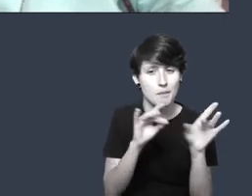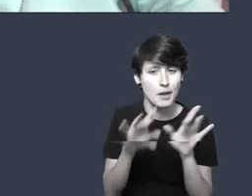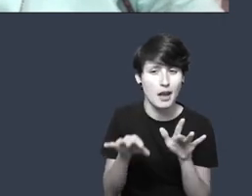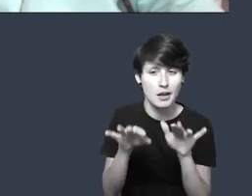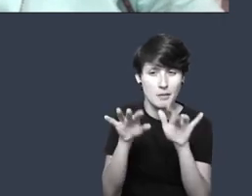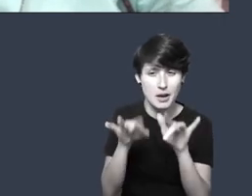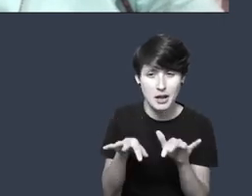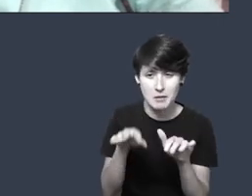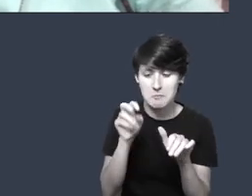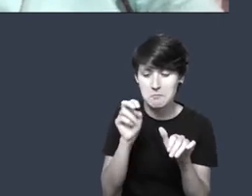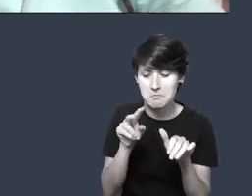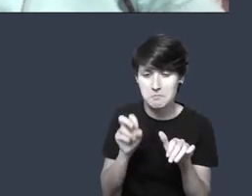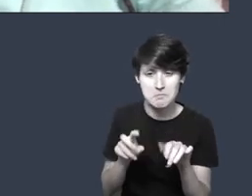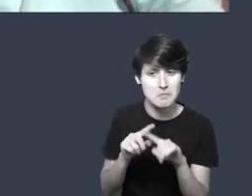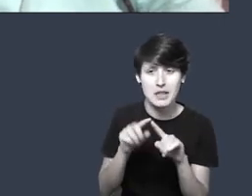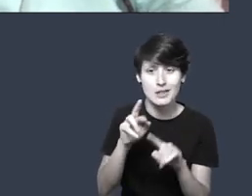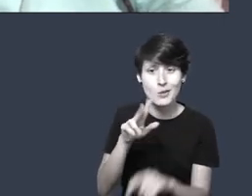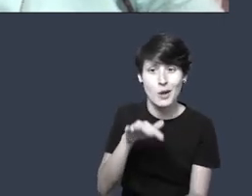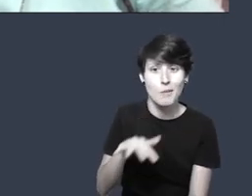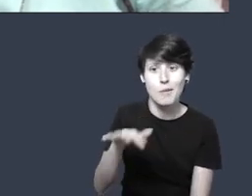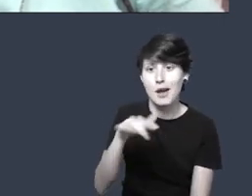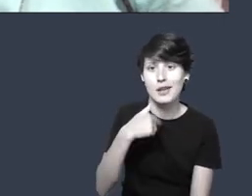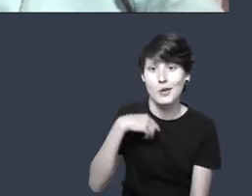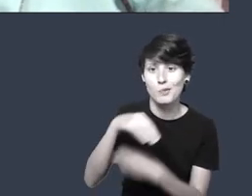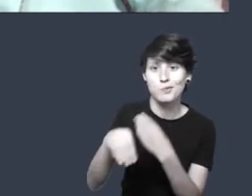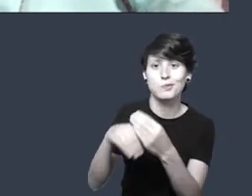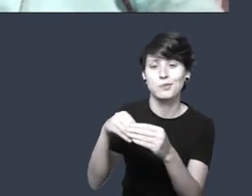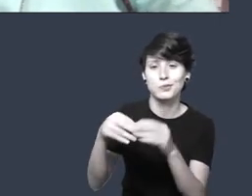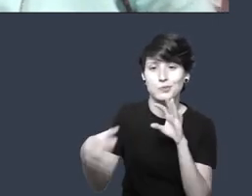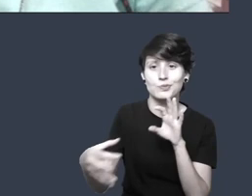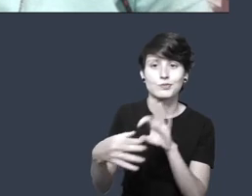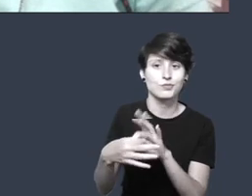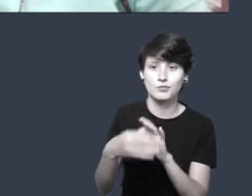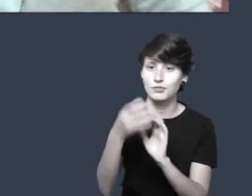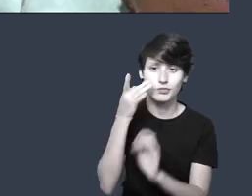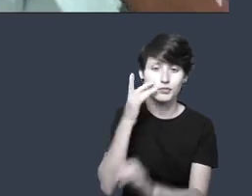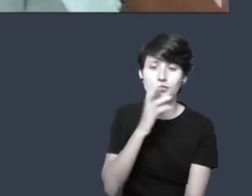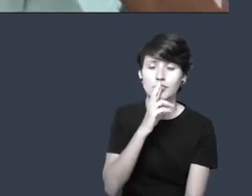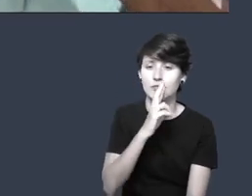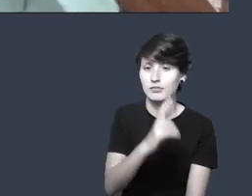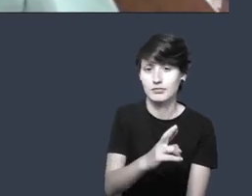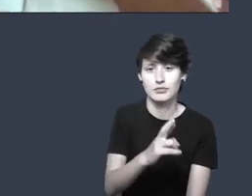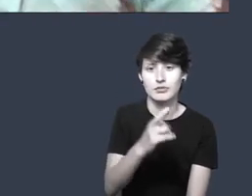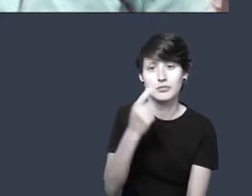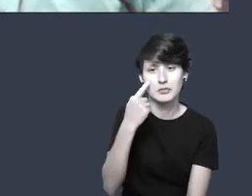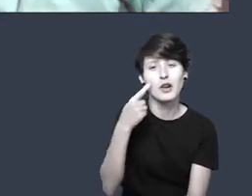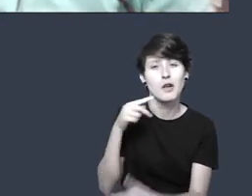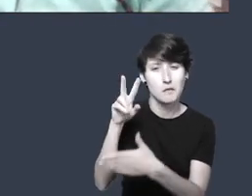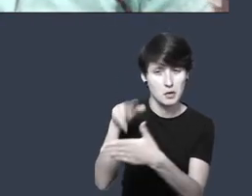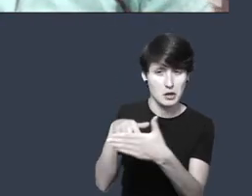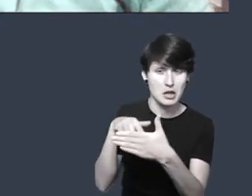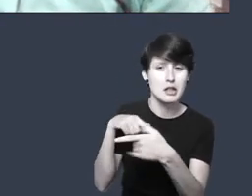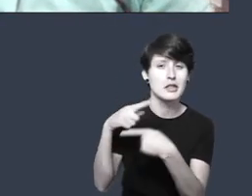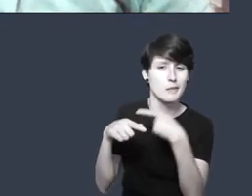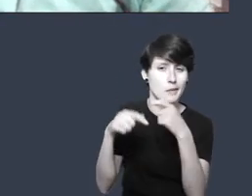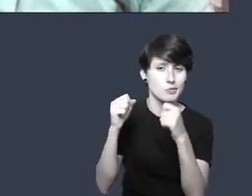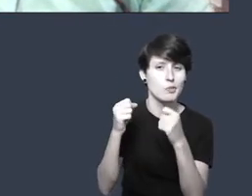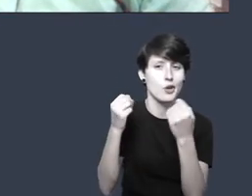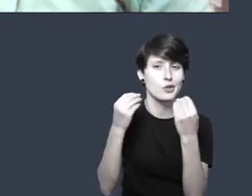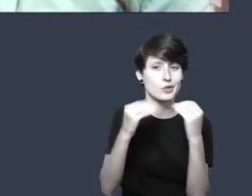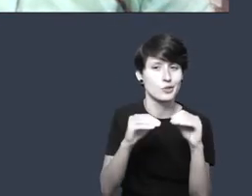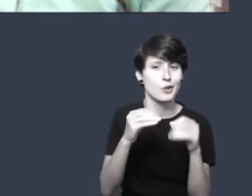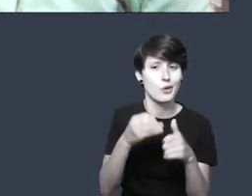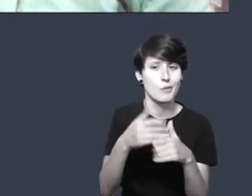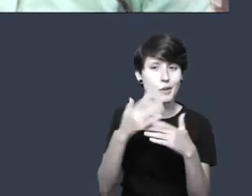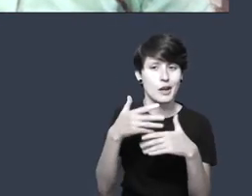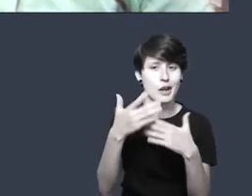coisas, mas não é uma área que eu estou envolvida, por exemplo. Então eu não sei te dizer. Eu vou dar uma olhada, depois posso também botar no chat